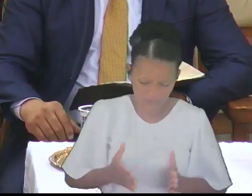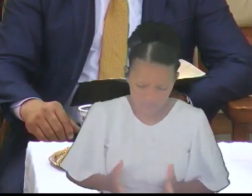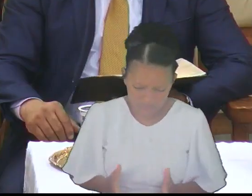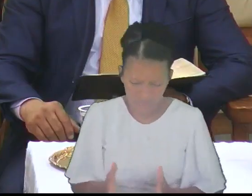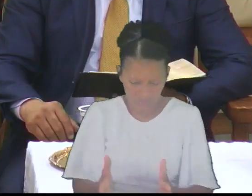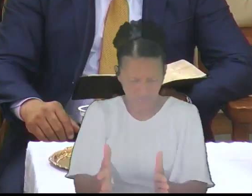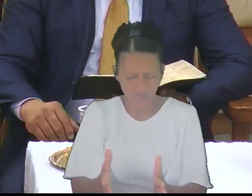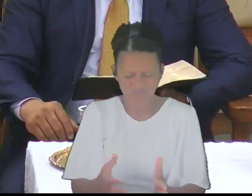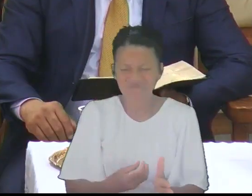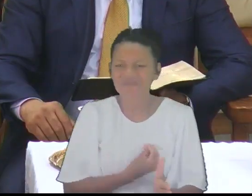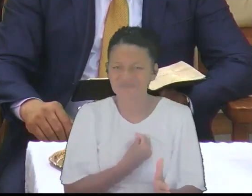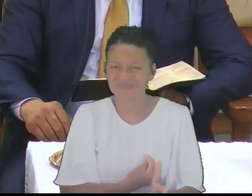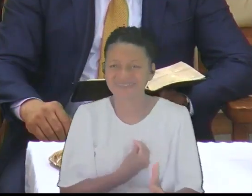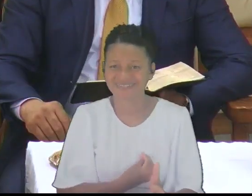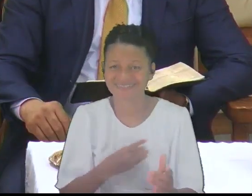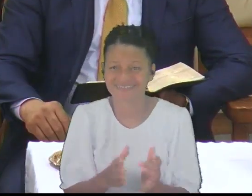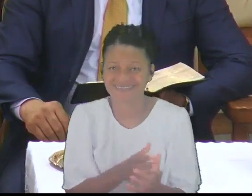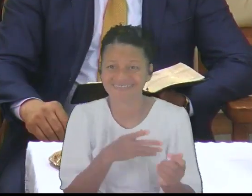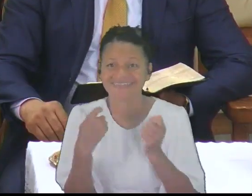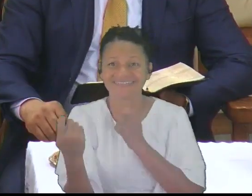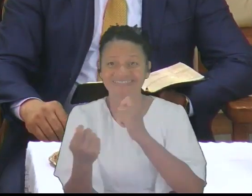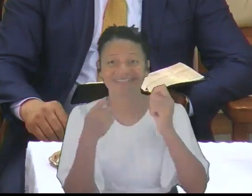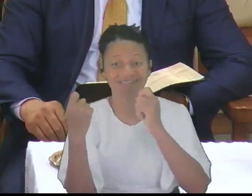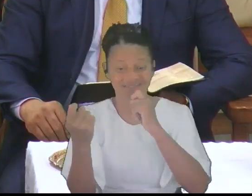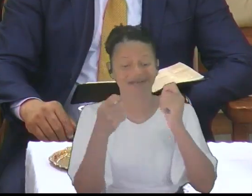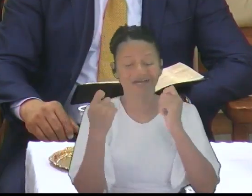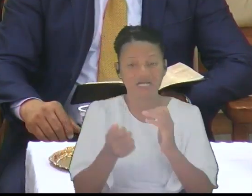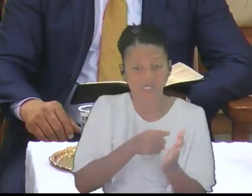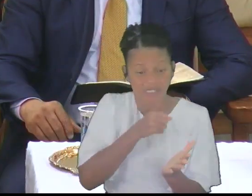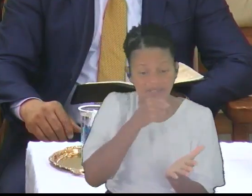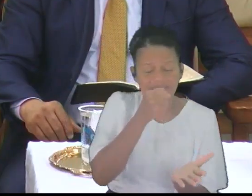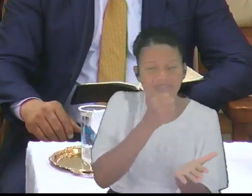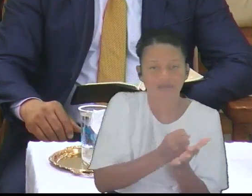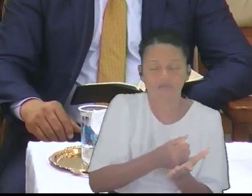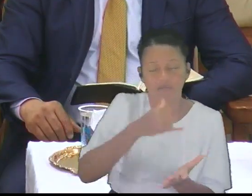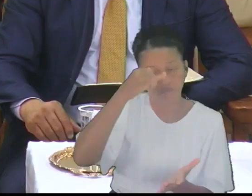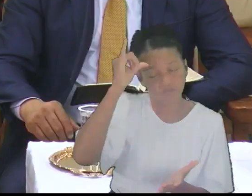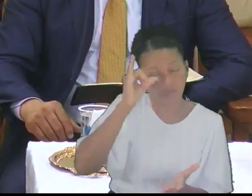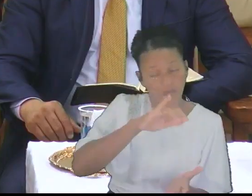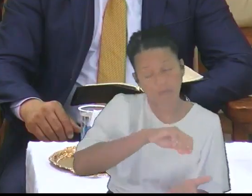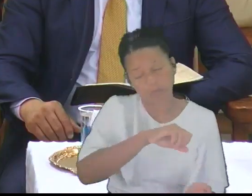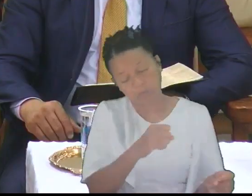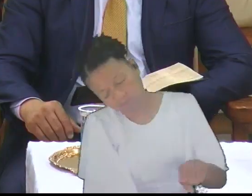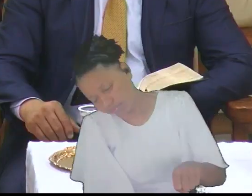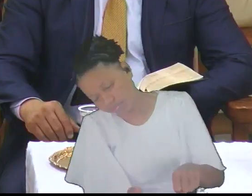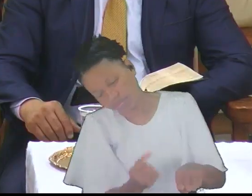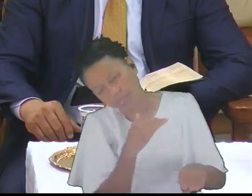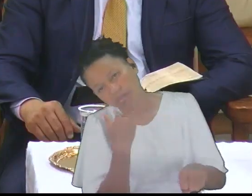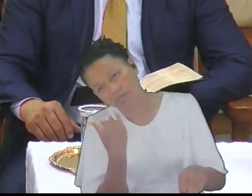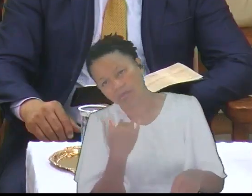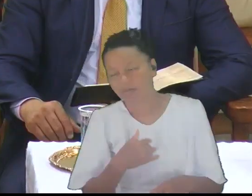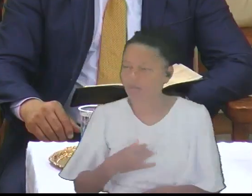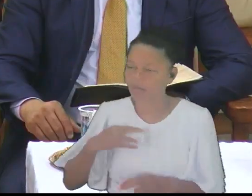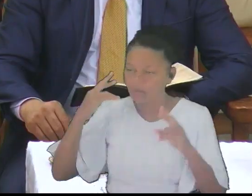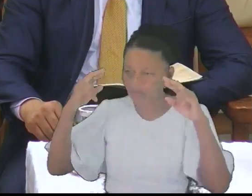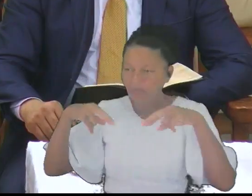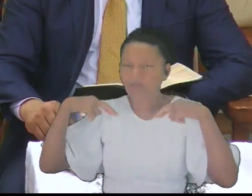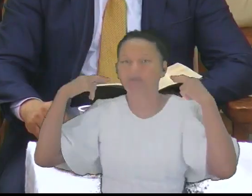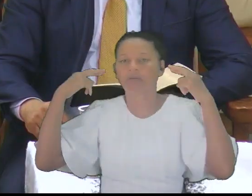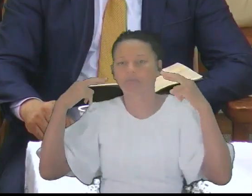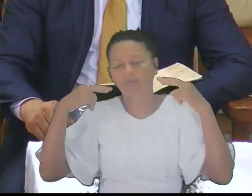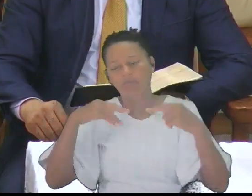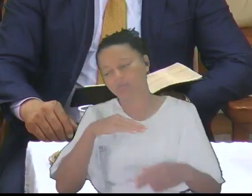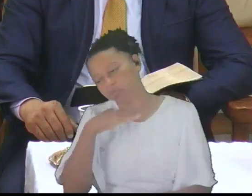vivo. Aleluia! No Antigo Testamento, o boi morria, ficava morto. A ovelha morria,